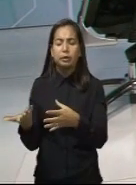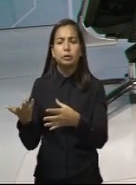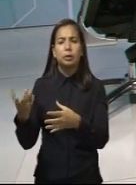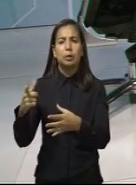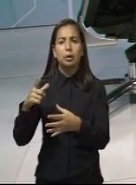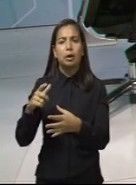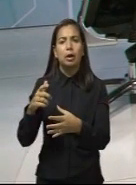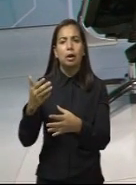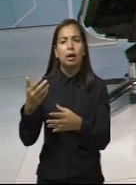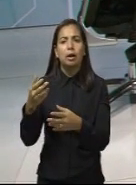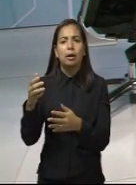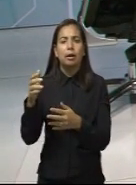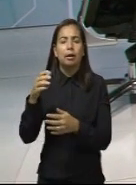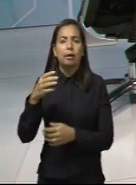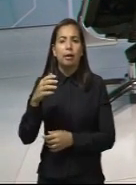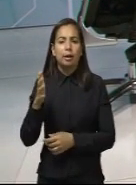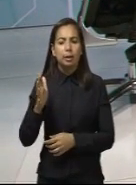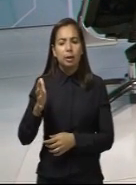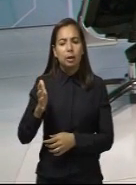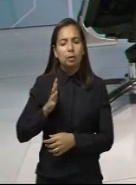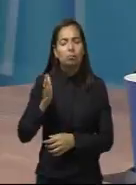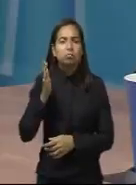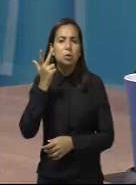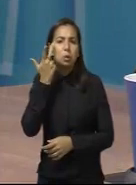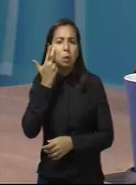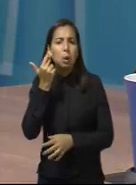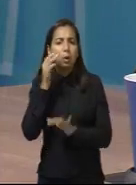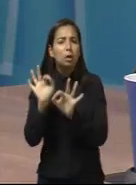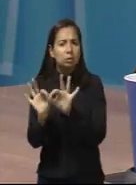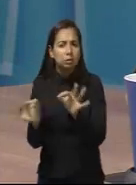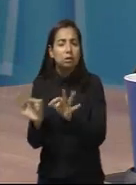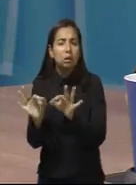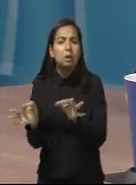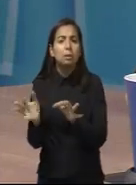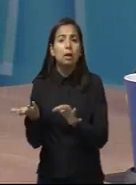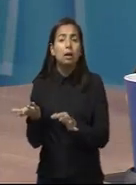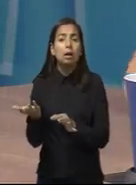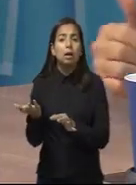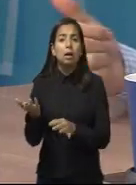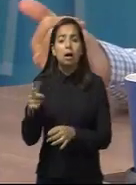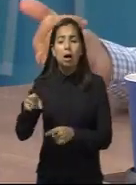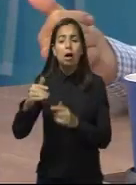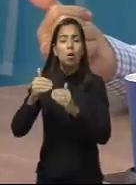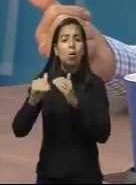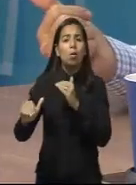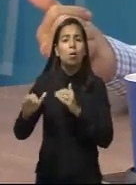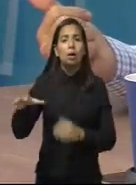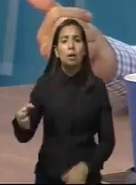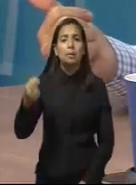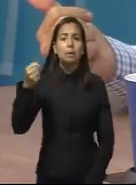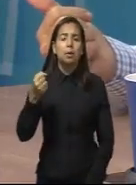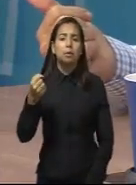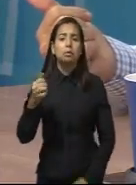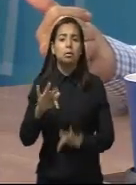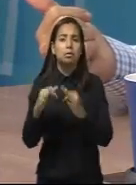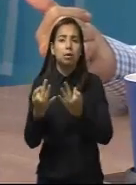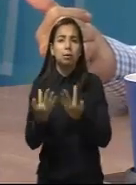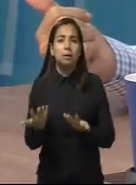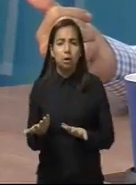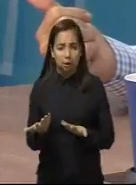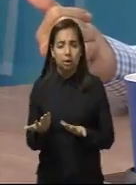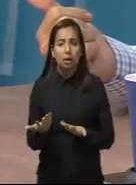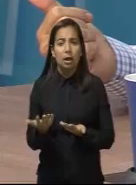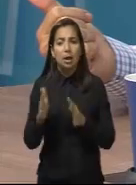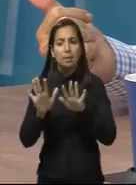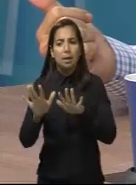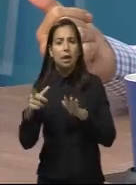contra o Bolsa Família, né? Como é que você é contra o Bolsa Família e é a favor desse tipo de